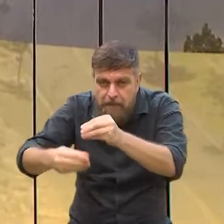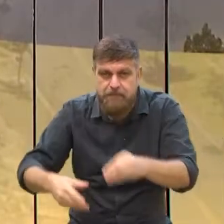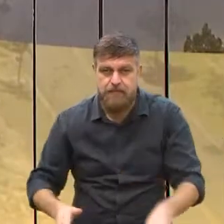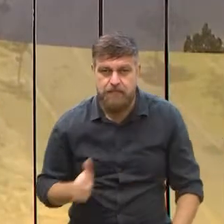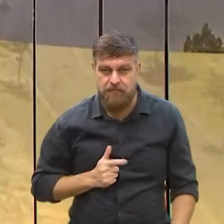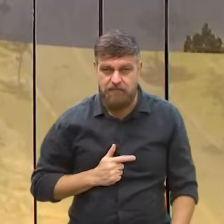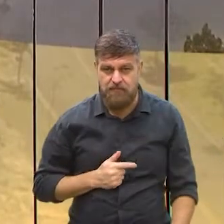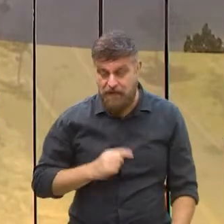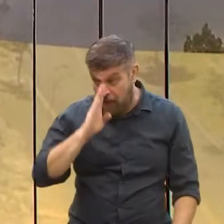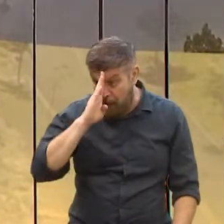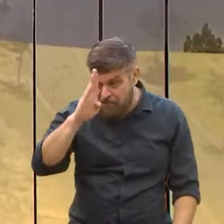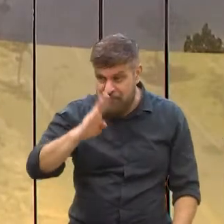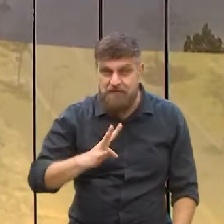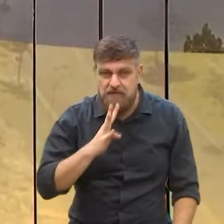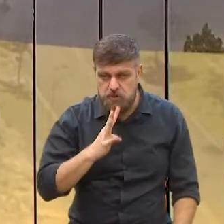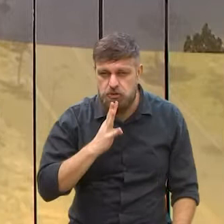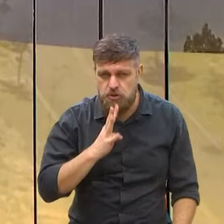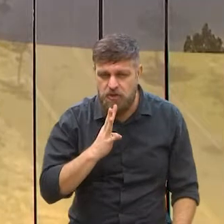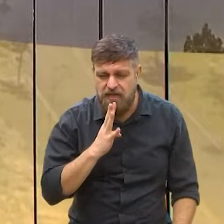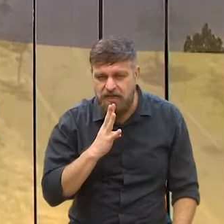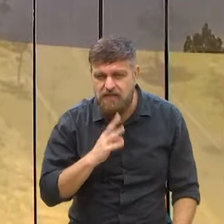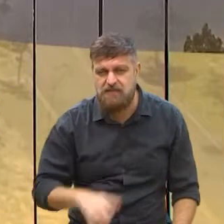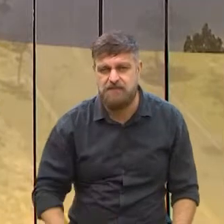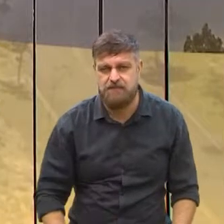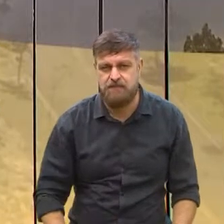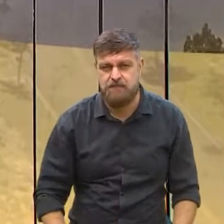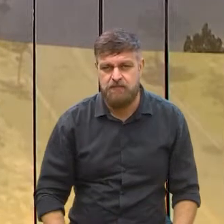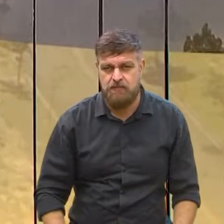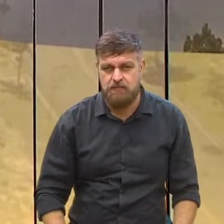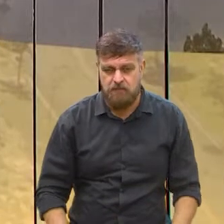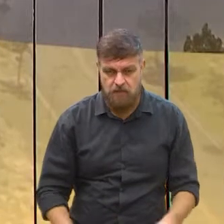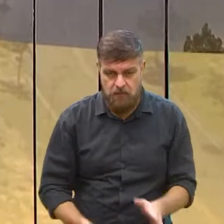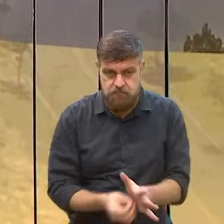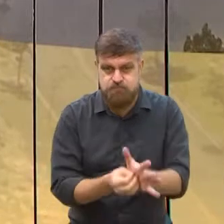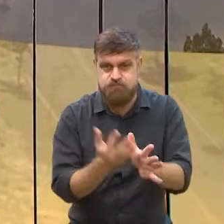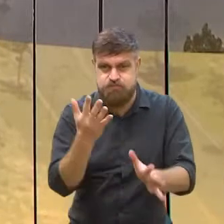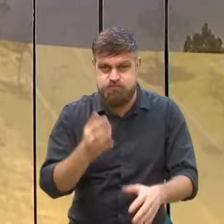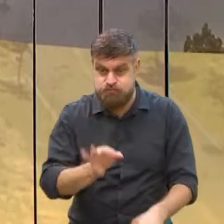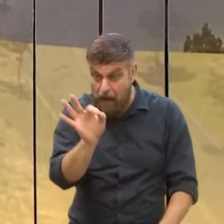conhecidas e mais frequentes, né,